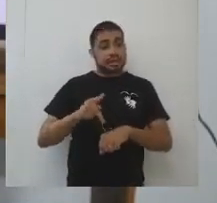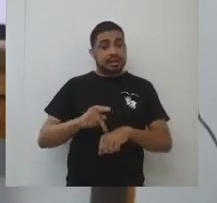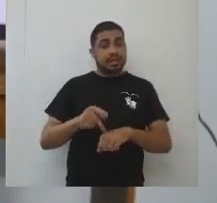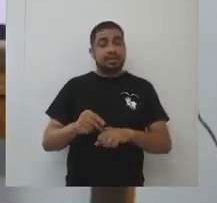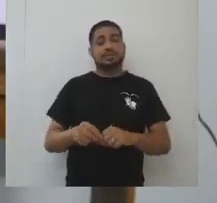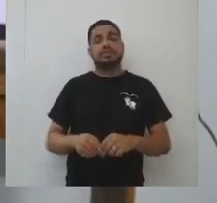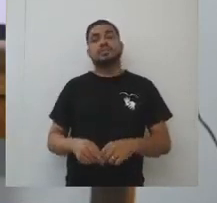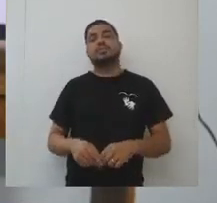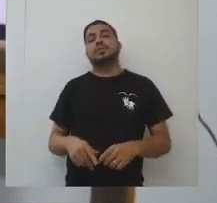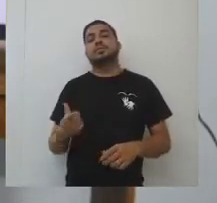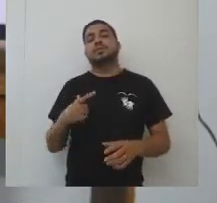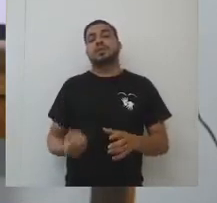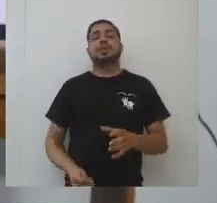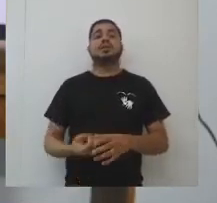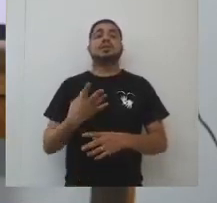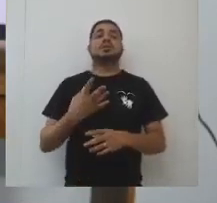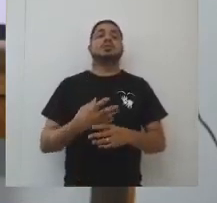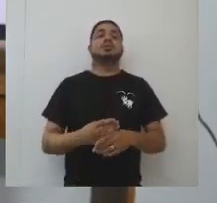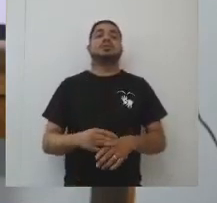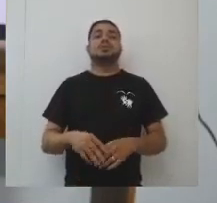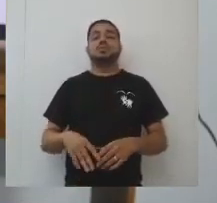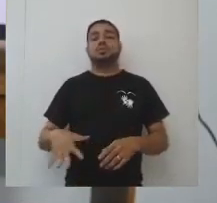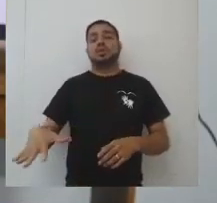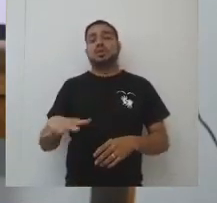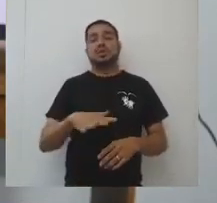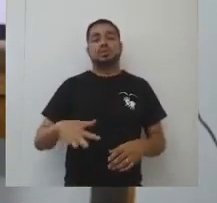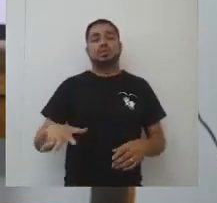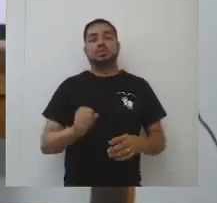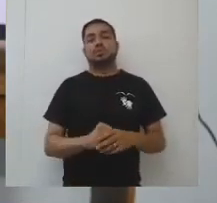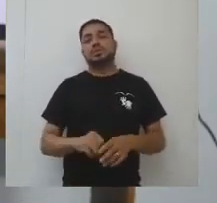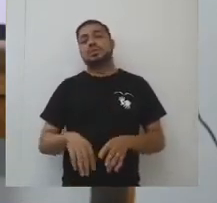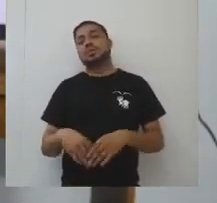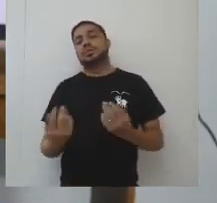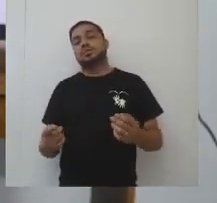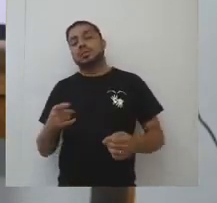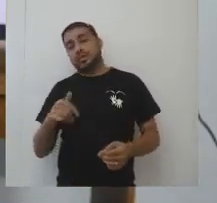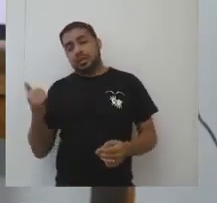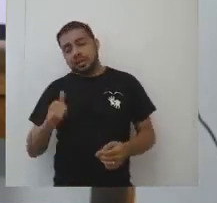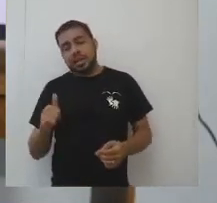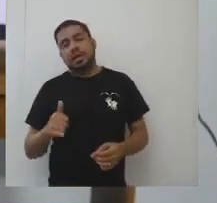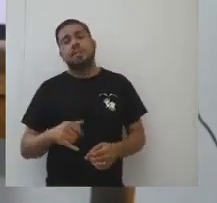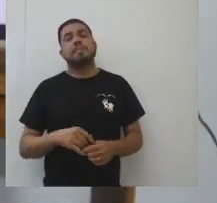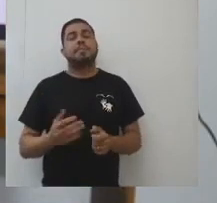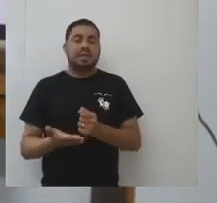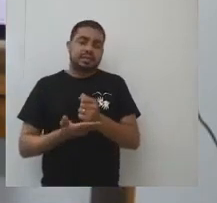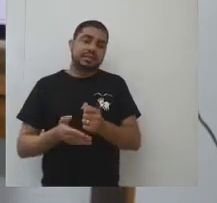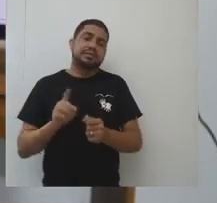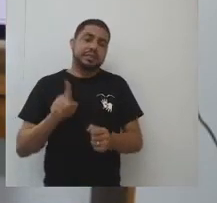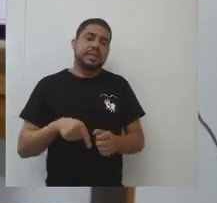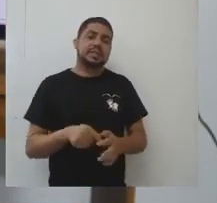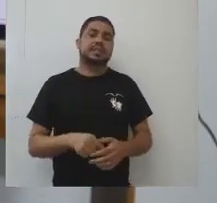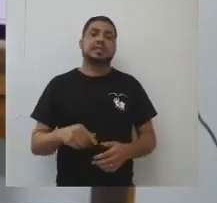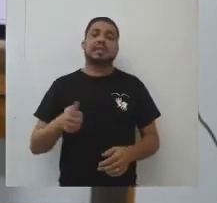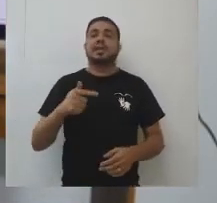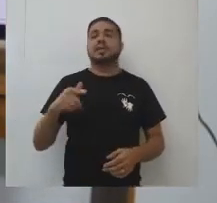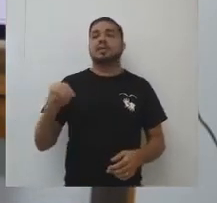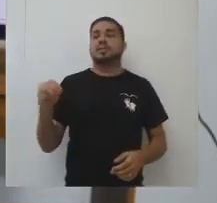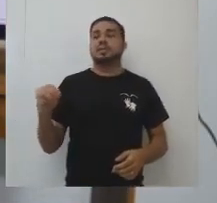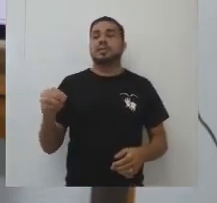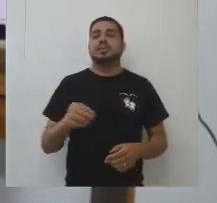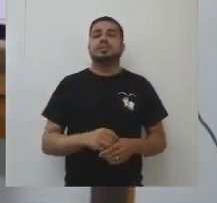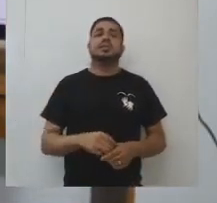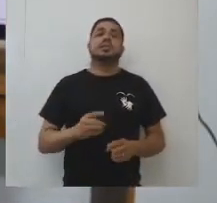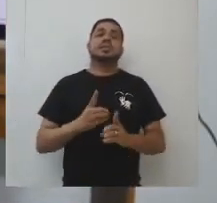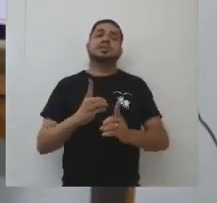criou uma perturbação. Então criou um campo, tá bom? Então o campo elétrico basicamente é isso. É uma ação